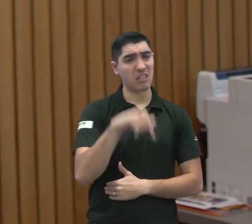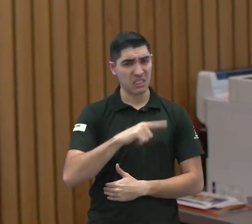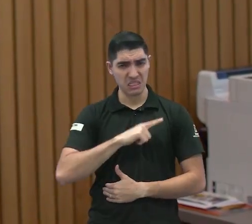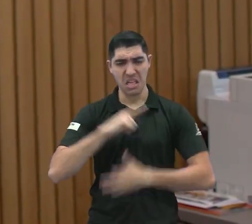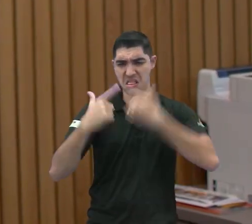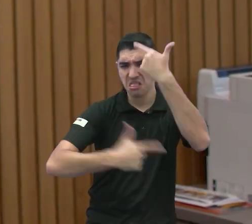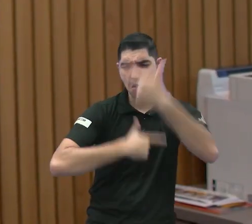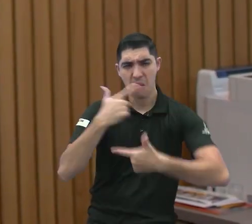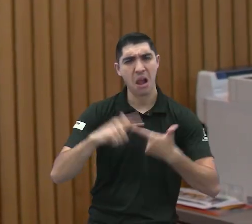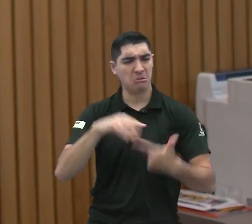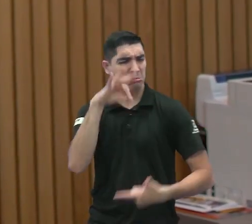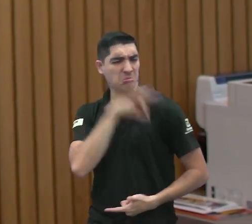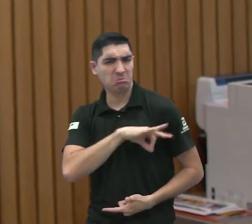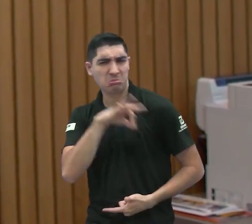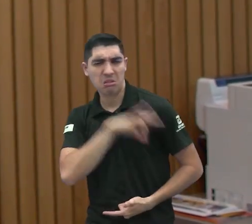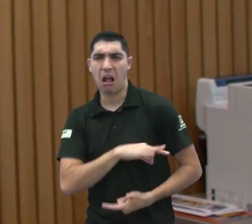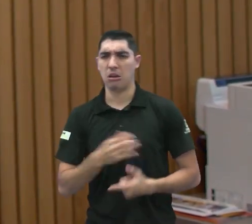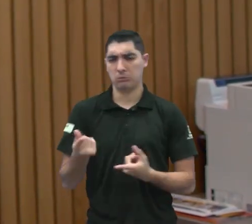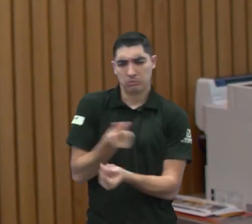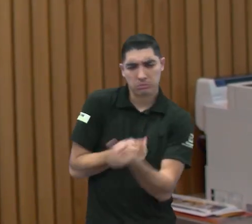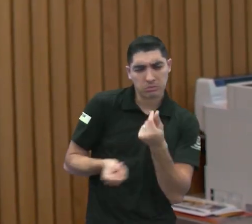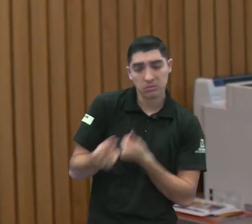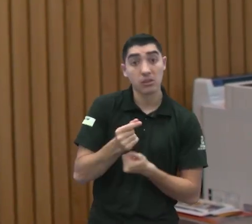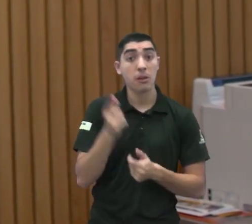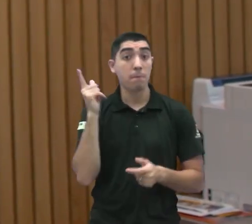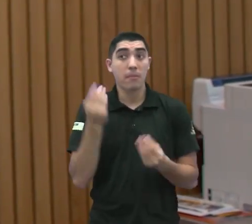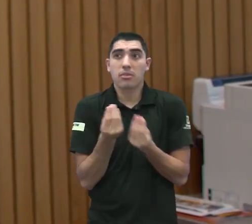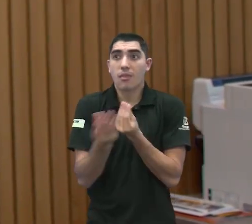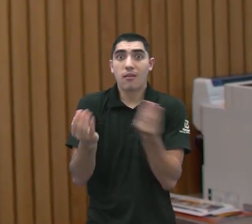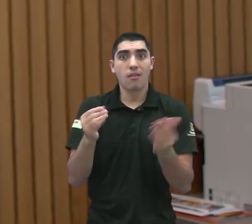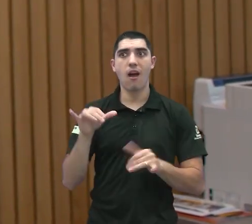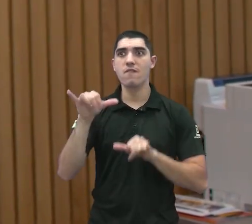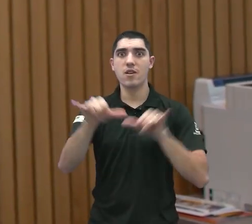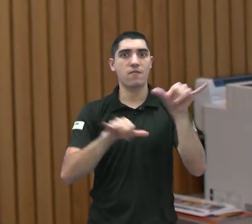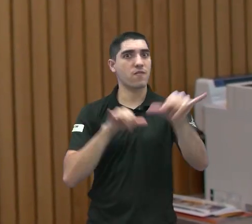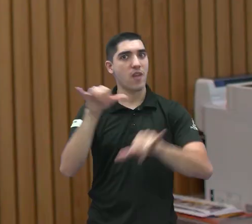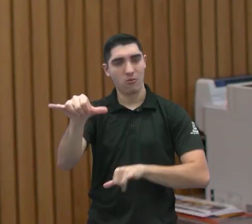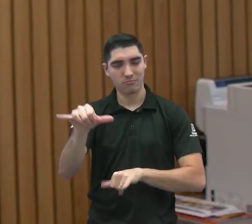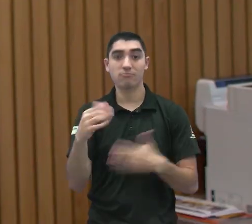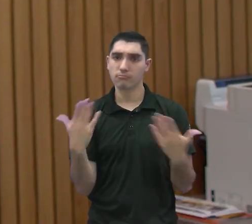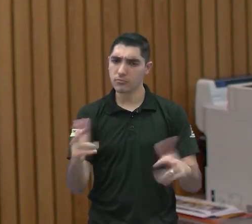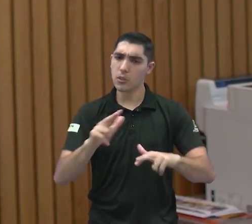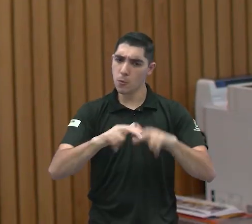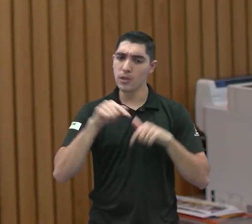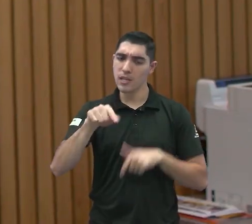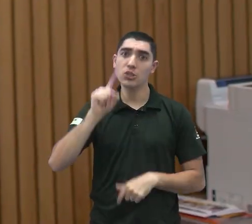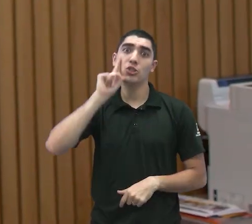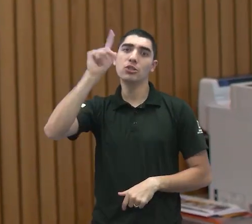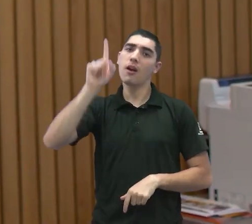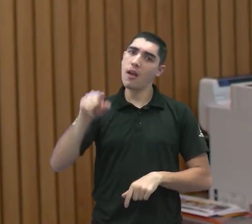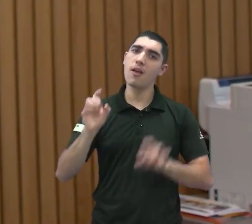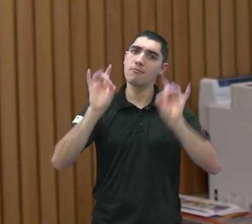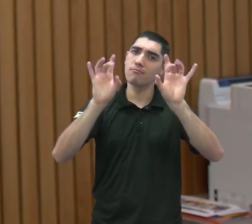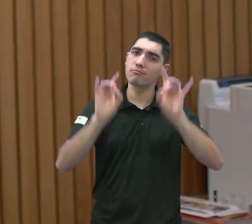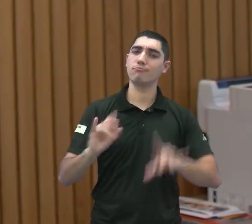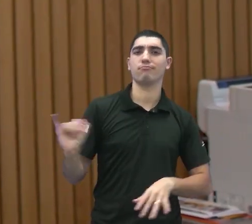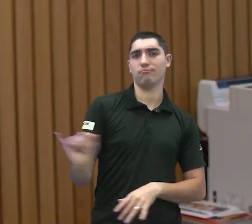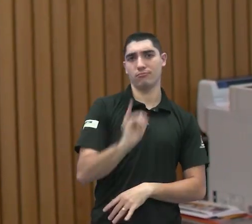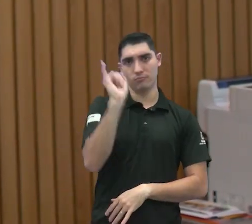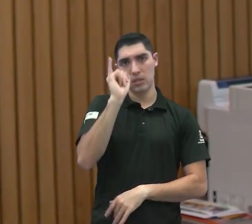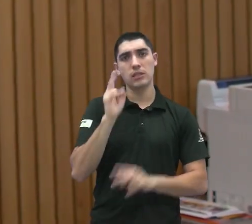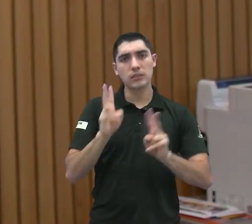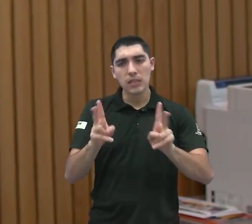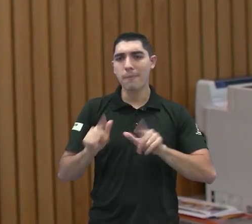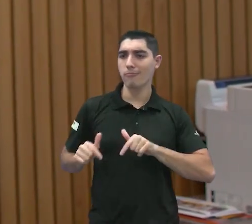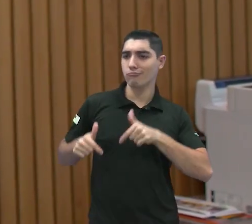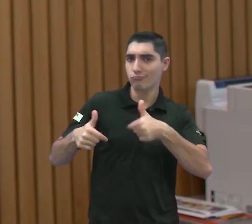é um gerador de emprego, gerador de renda, que produz avião para o mundo. Então, nada mais justo que nós comemorarmos essa data, né,